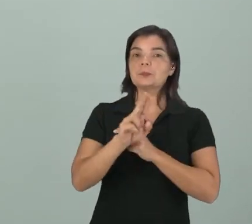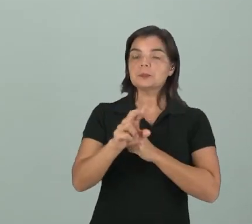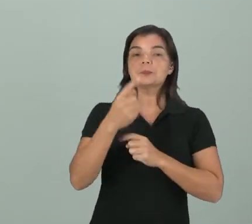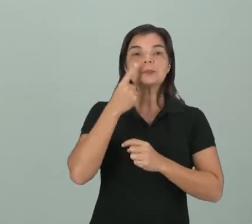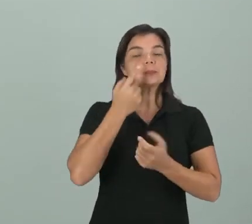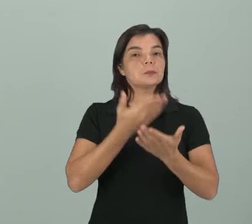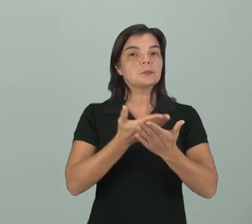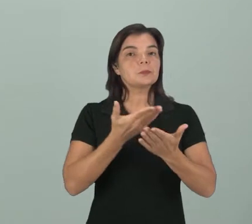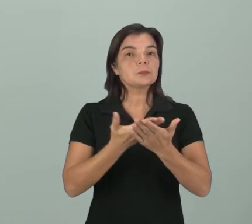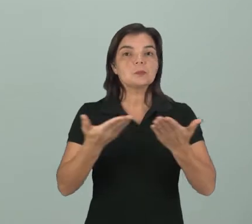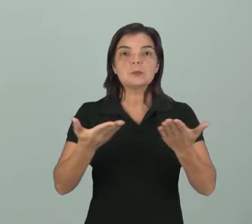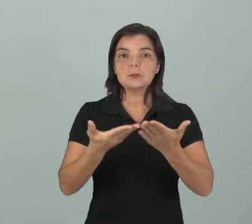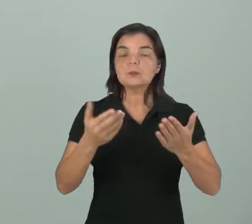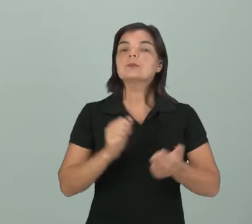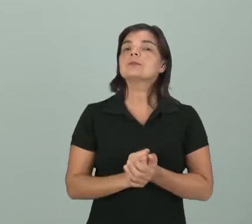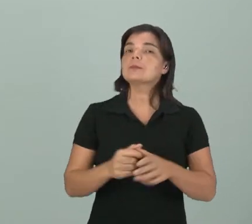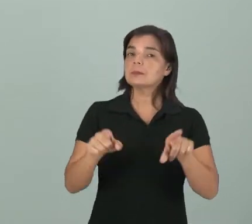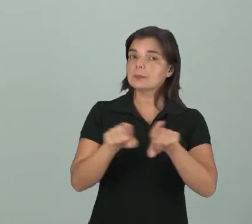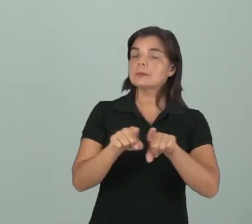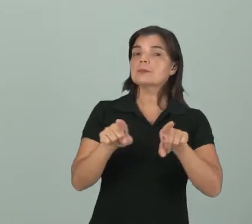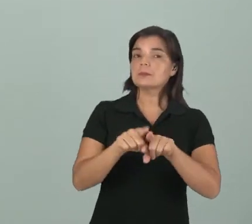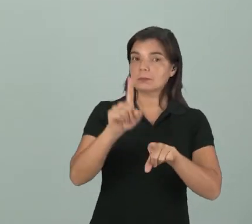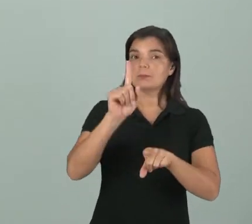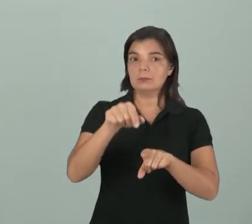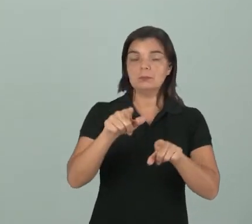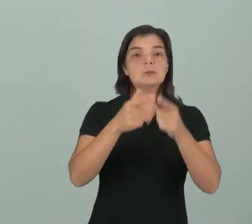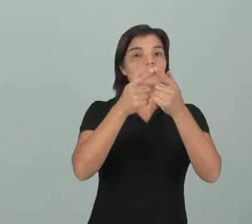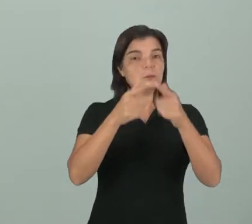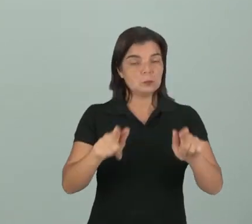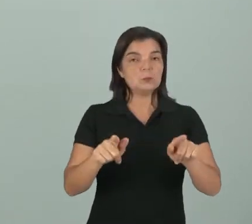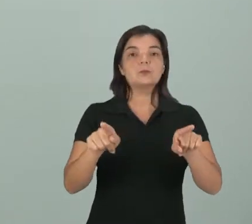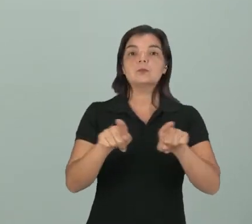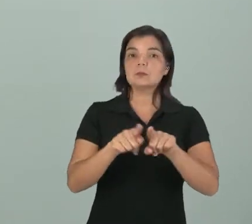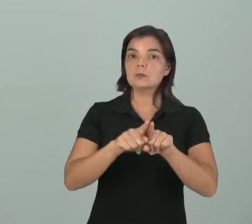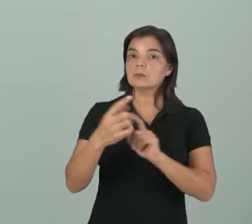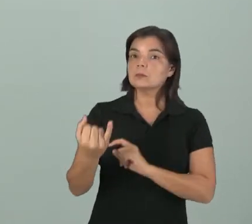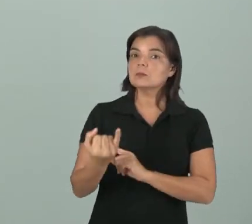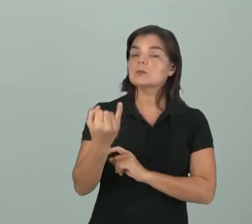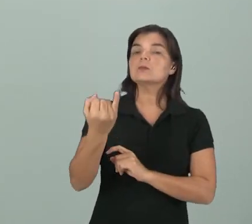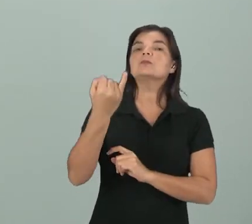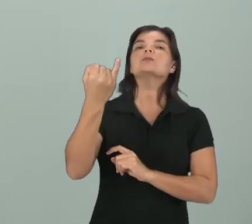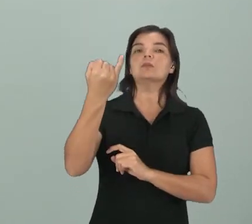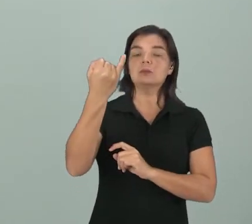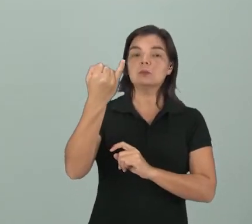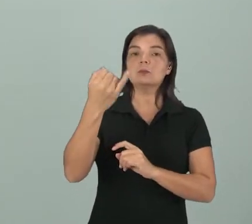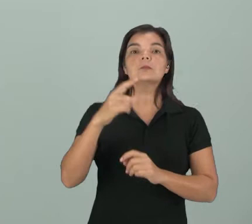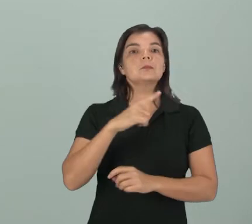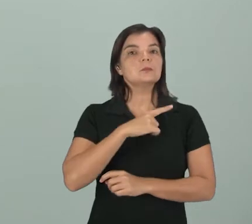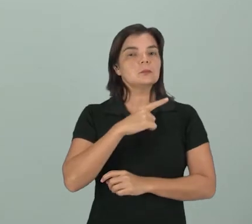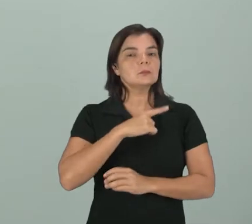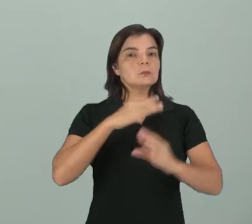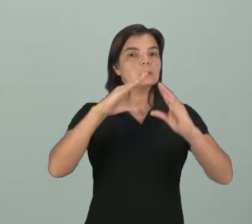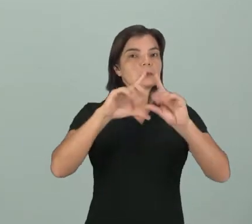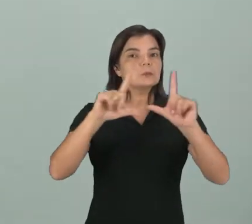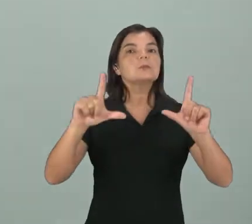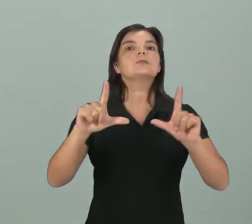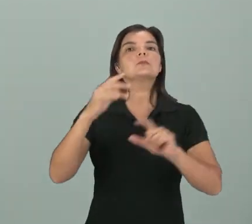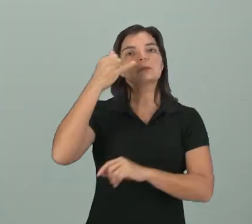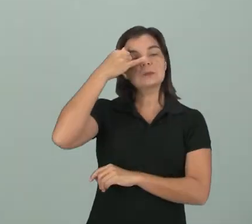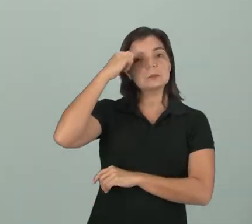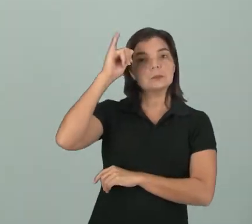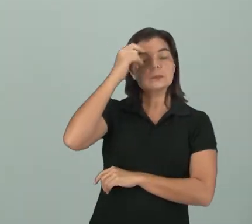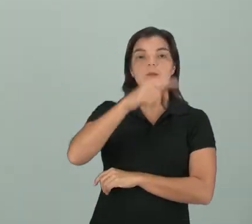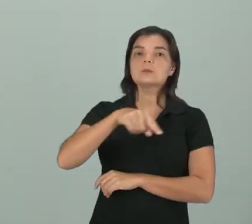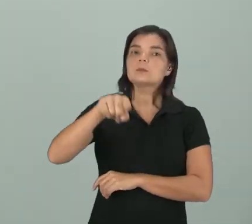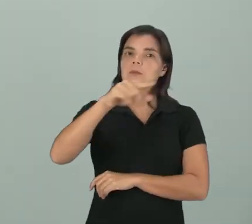nós estamos estudando hoje também é um ponto da gramática normativa fundamental para ter clareza nas